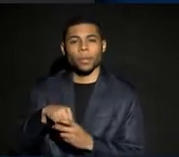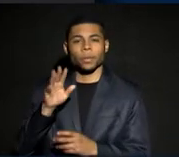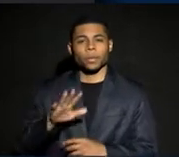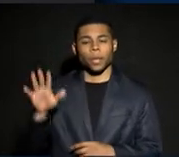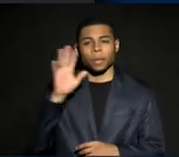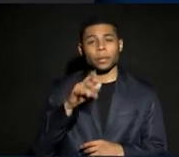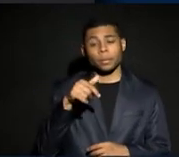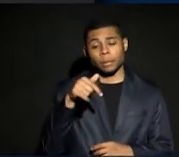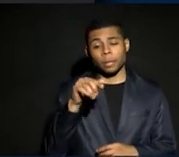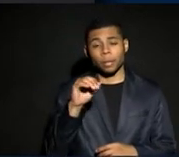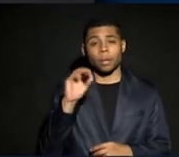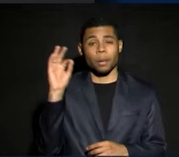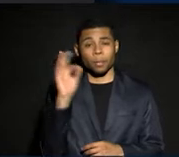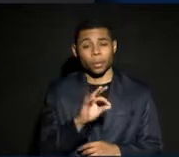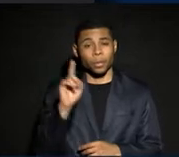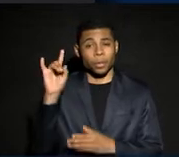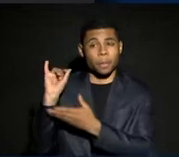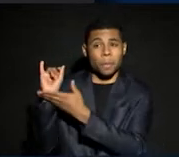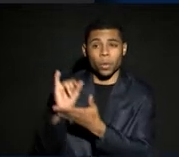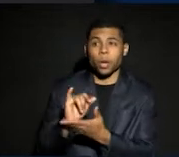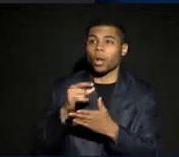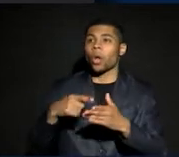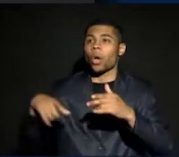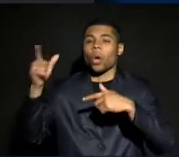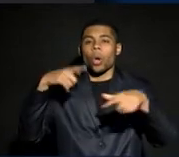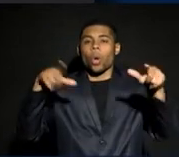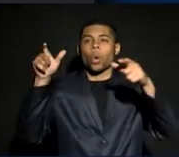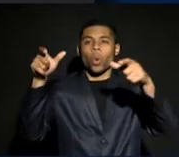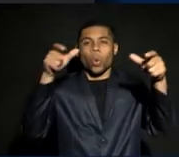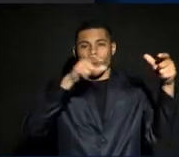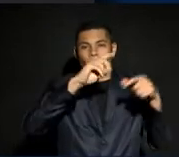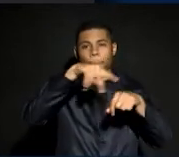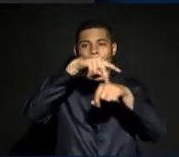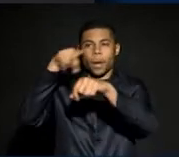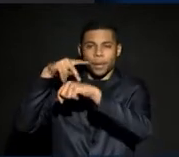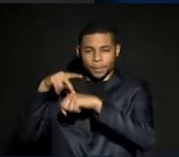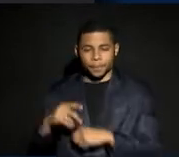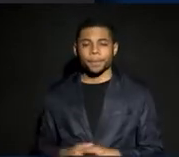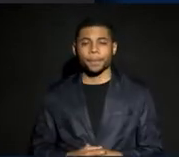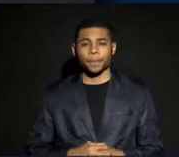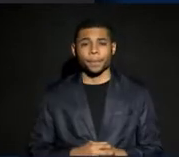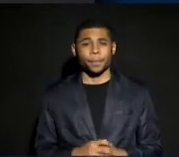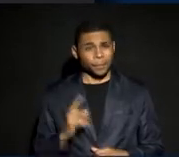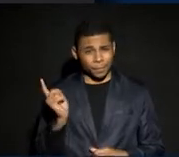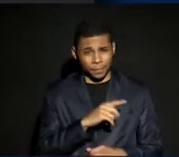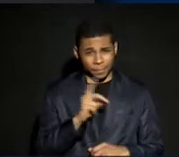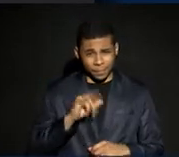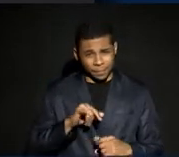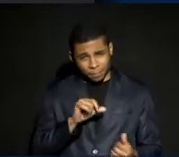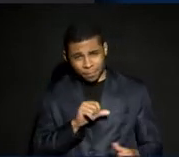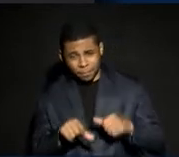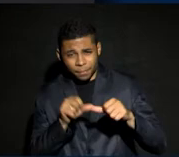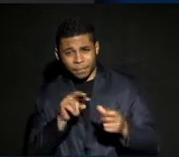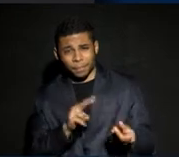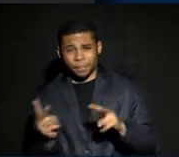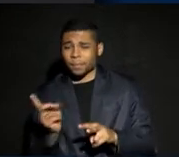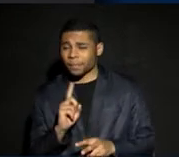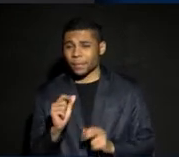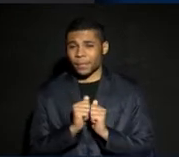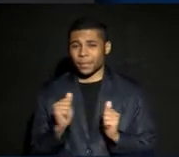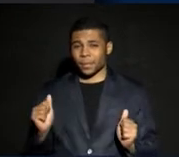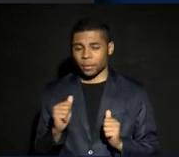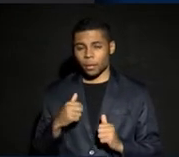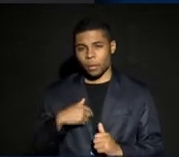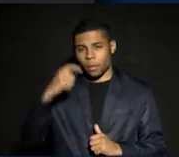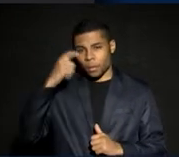estado, 70% importada de outros lugares do país. Nós não vamos fazer essa transição sem